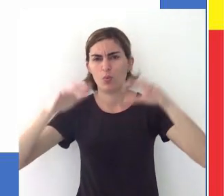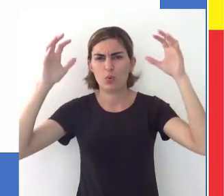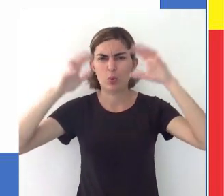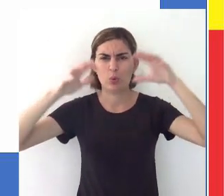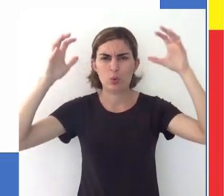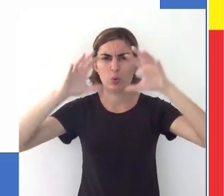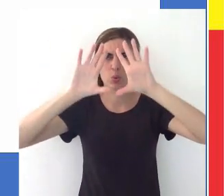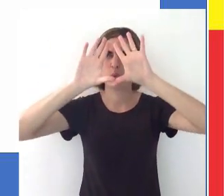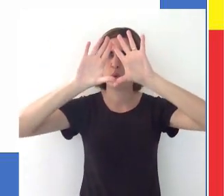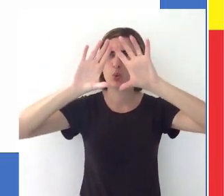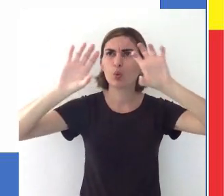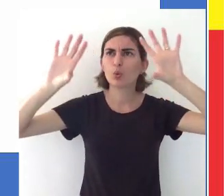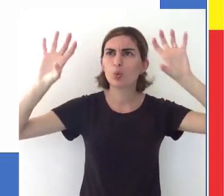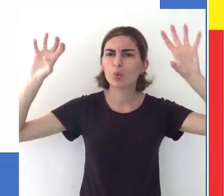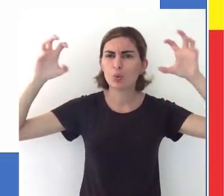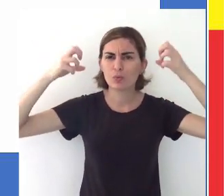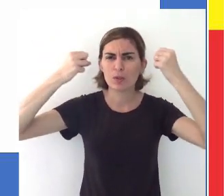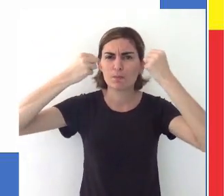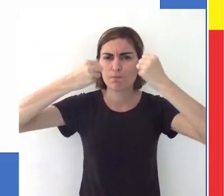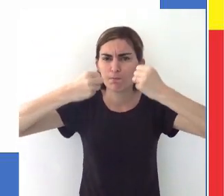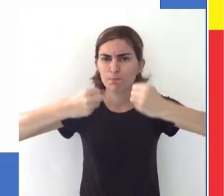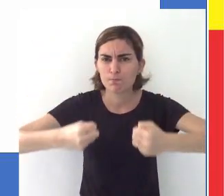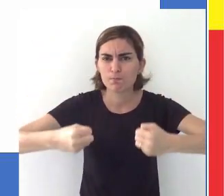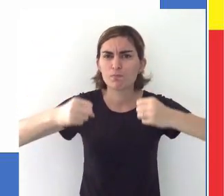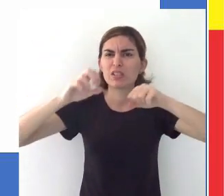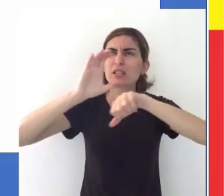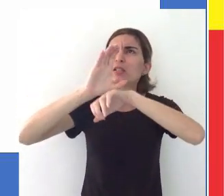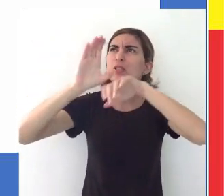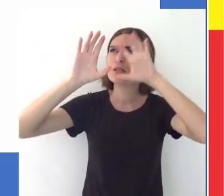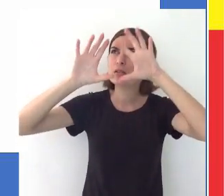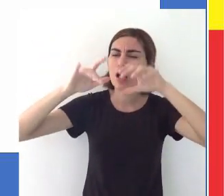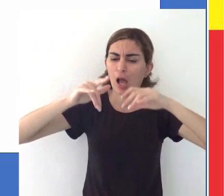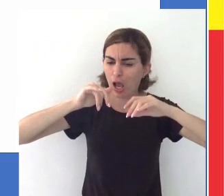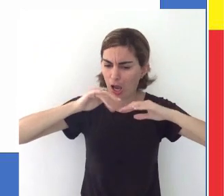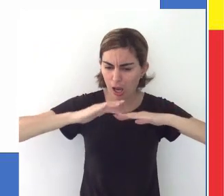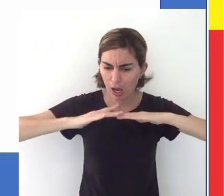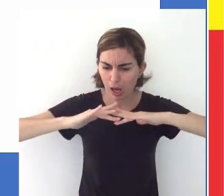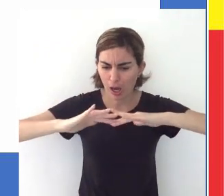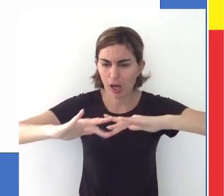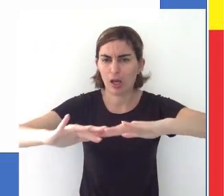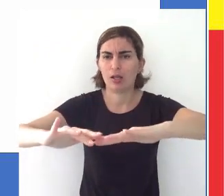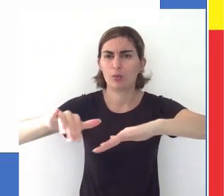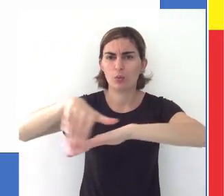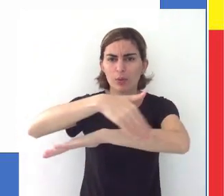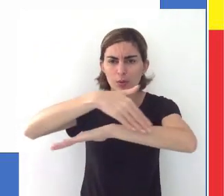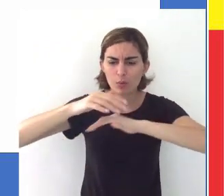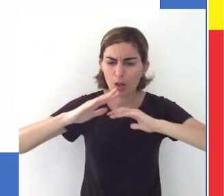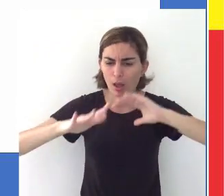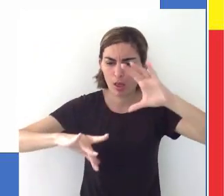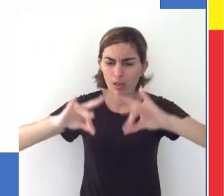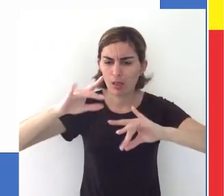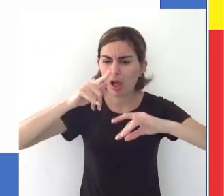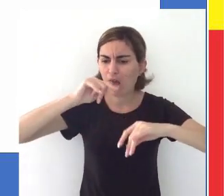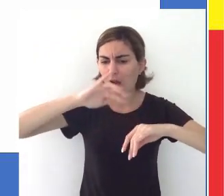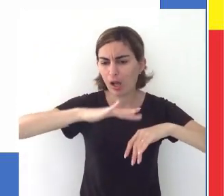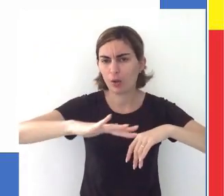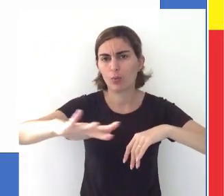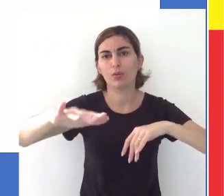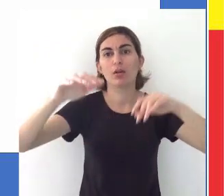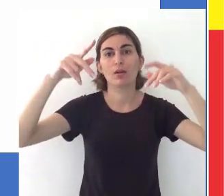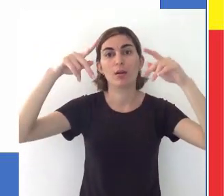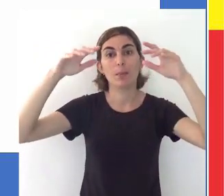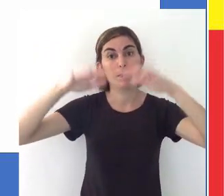Muitas nuvens carregadas, a gente vê uma quantidade de chuva, a pista molhada representando, né? Então, essa é uma precipitação